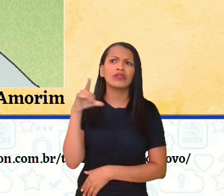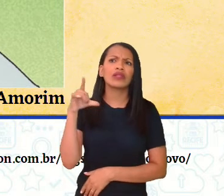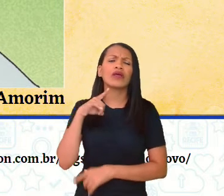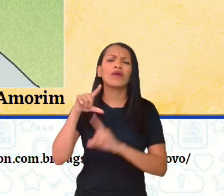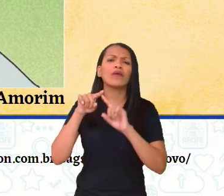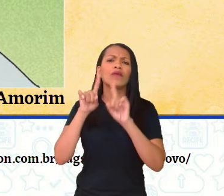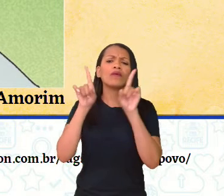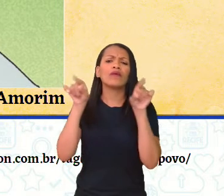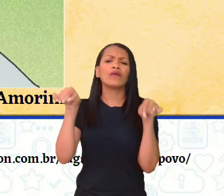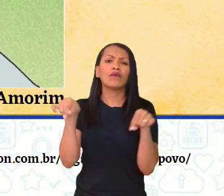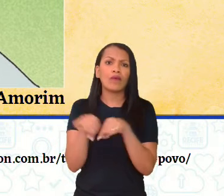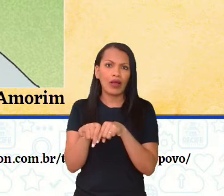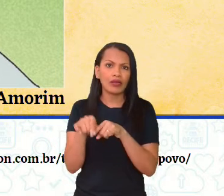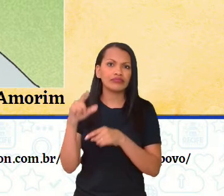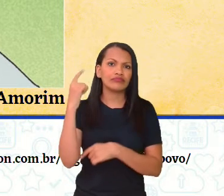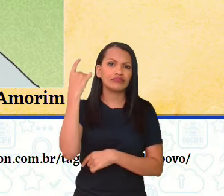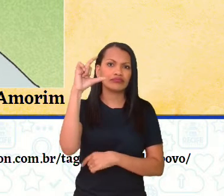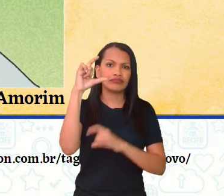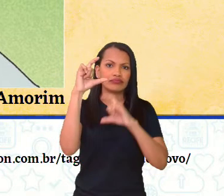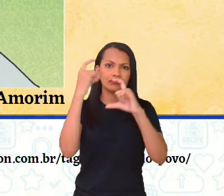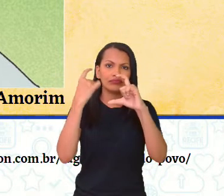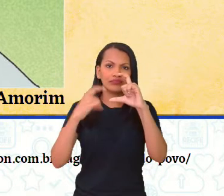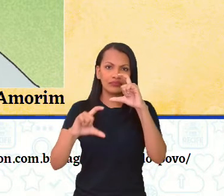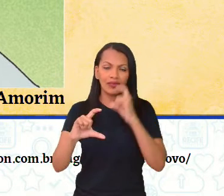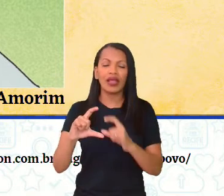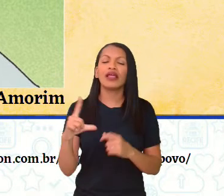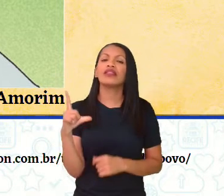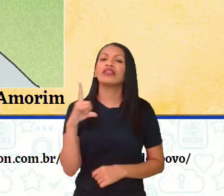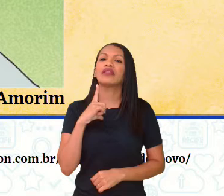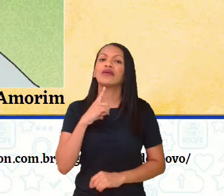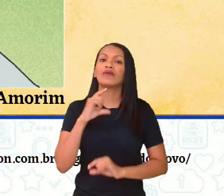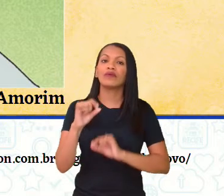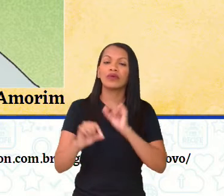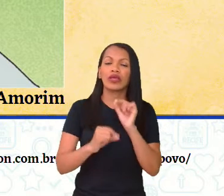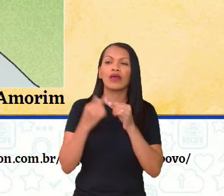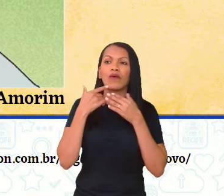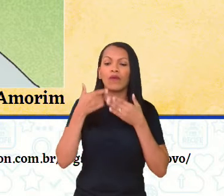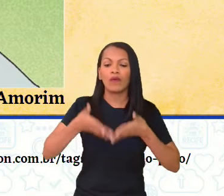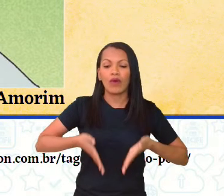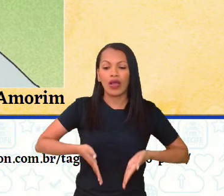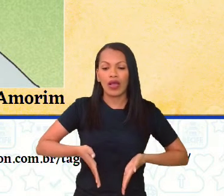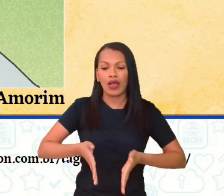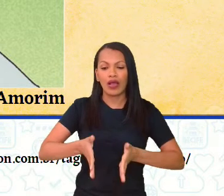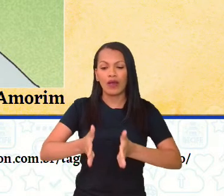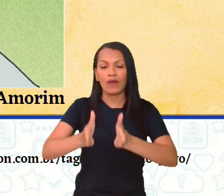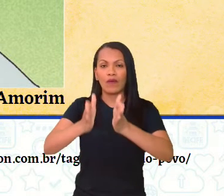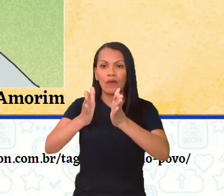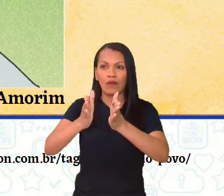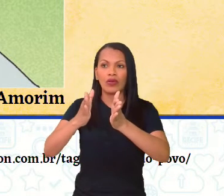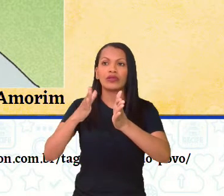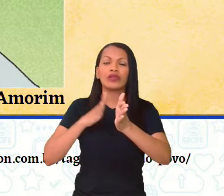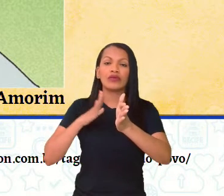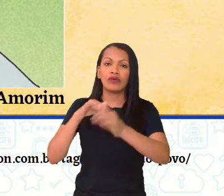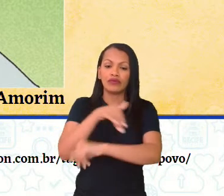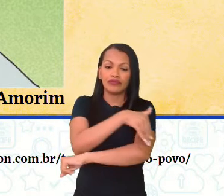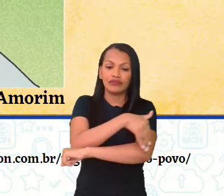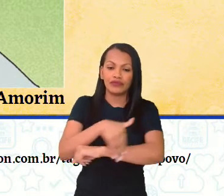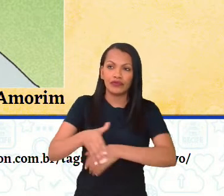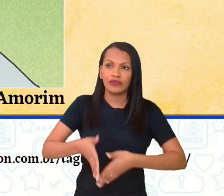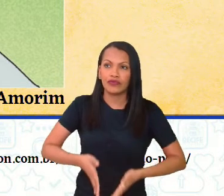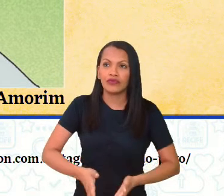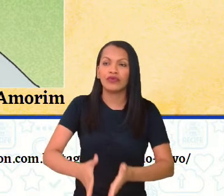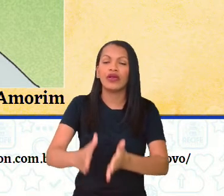quadro, né? Um quadrinho que tem uma estrada, né? Nessa estrada, ao final dela tem um